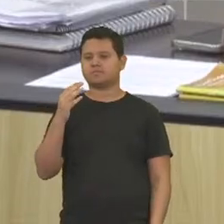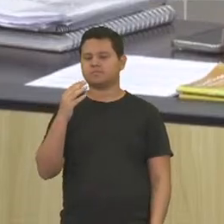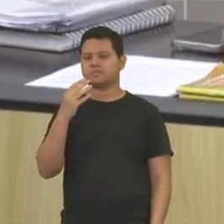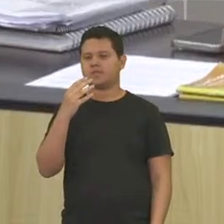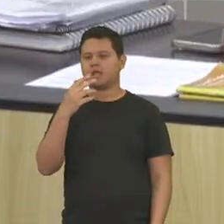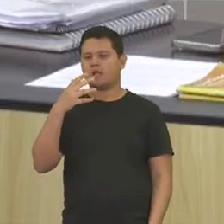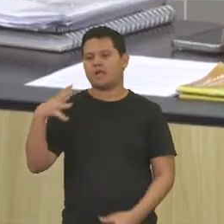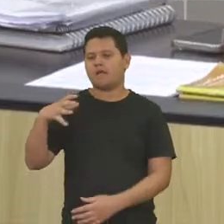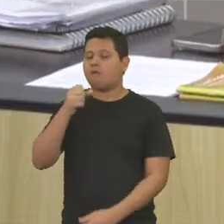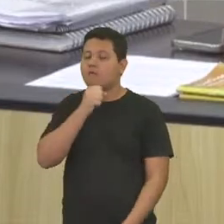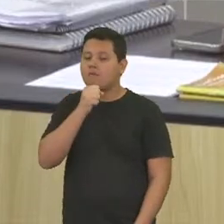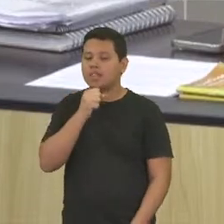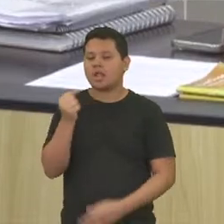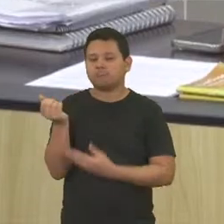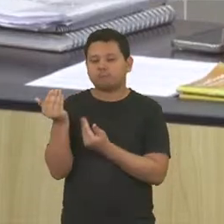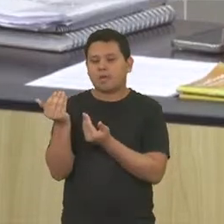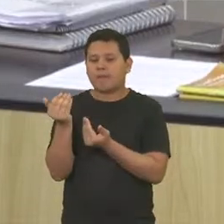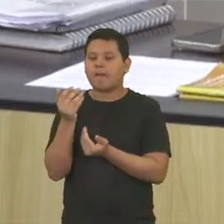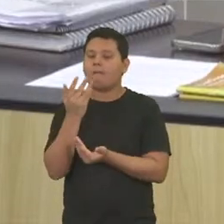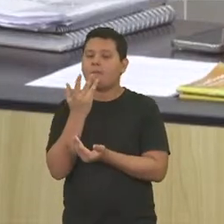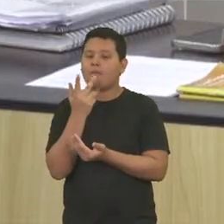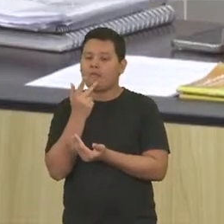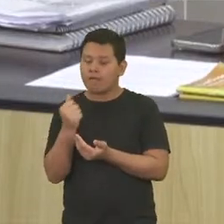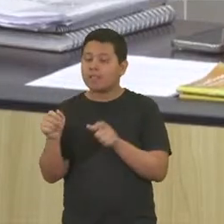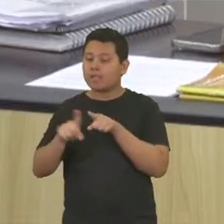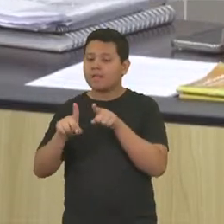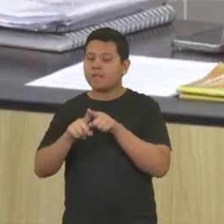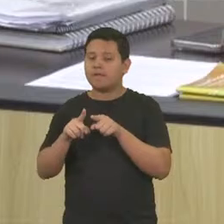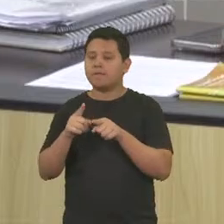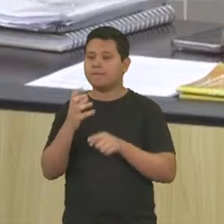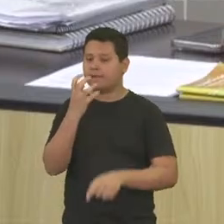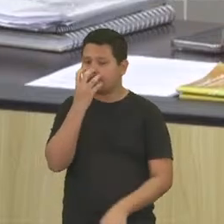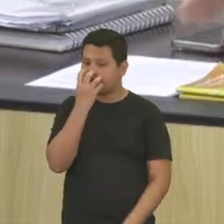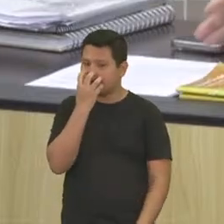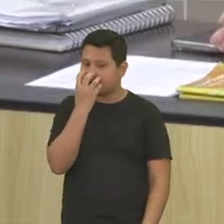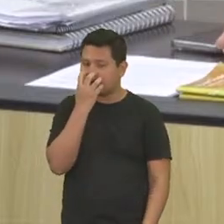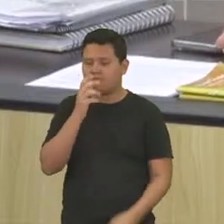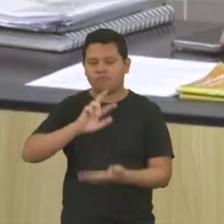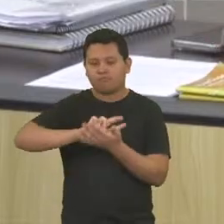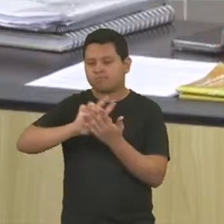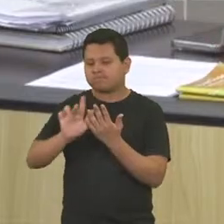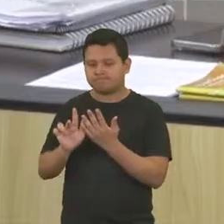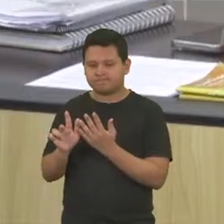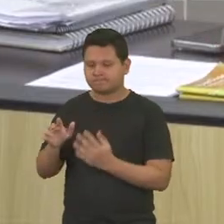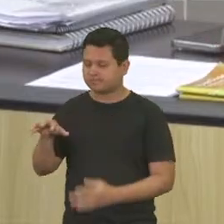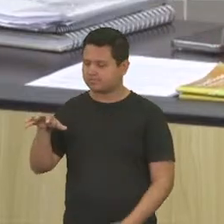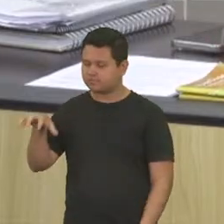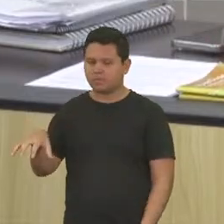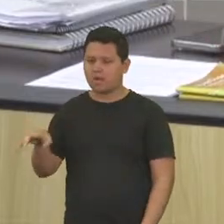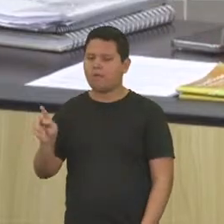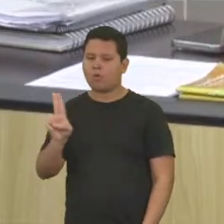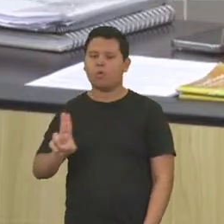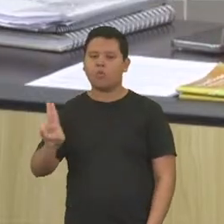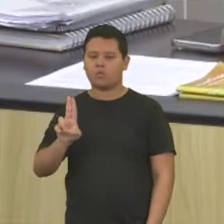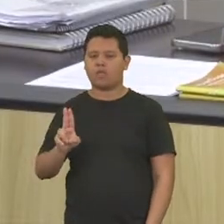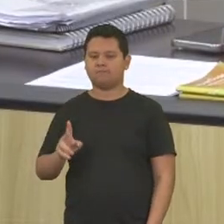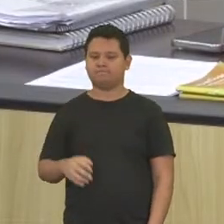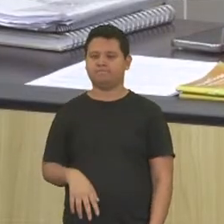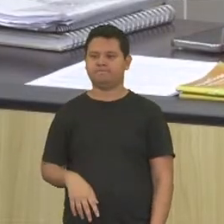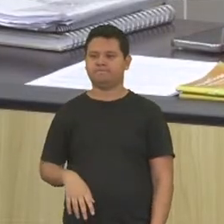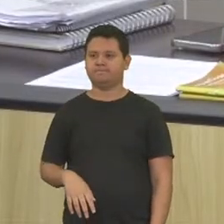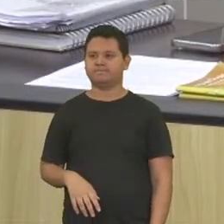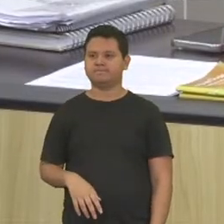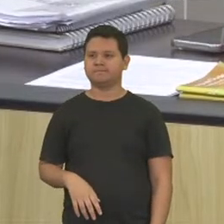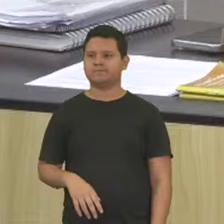ele terá água para os adultos, para as crianças e também para os pets. E isso vem de